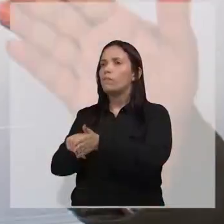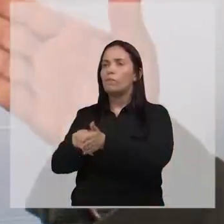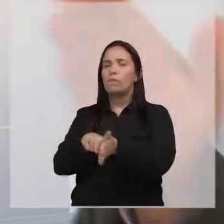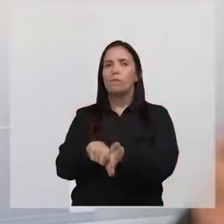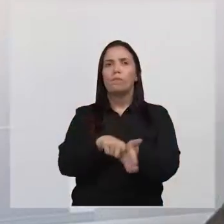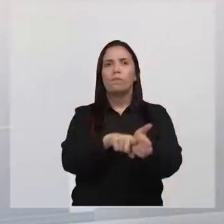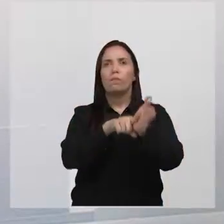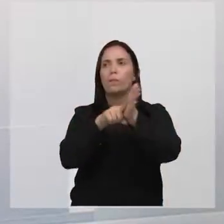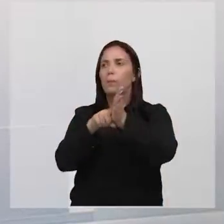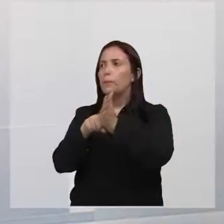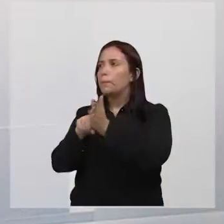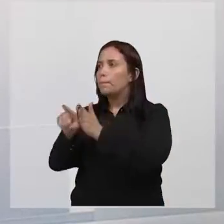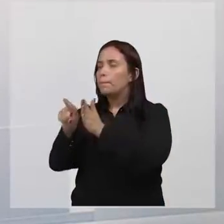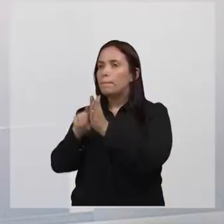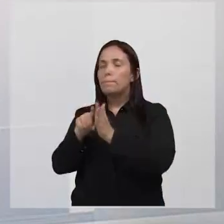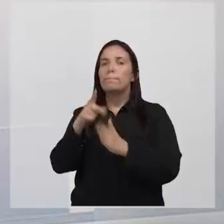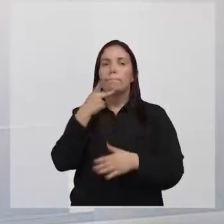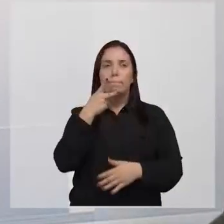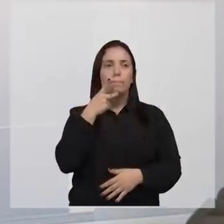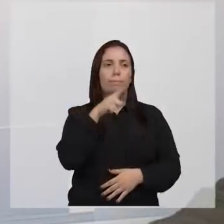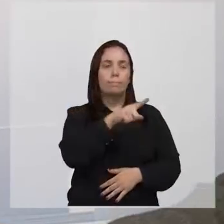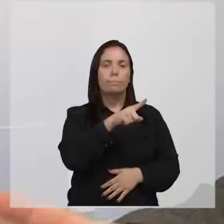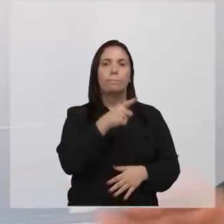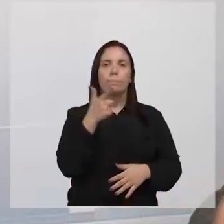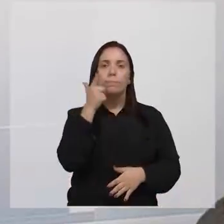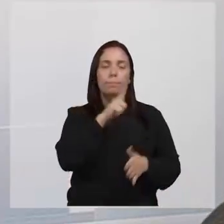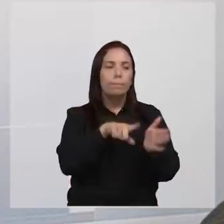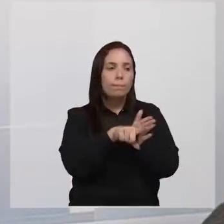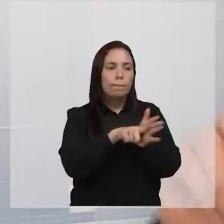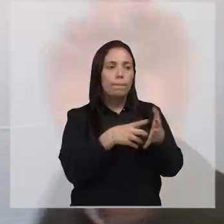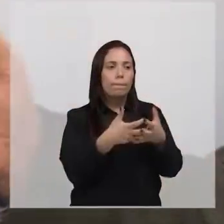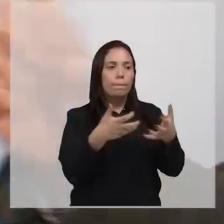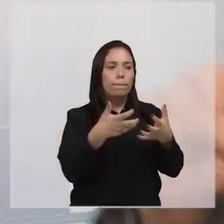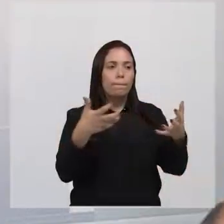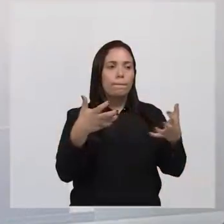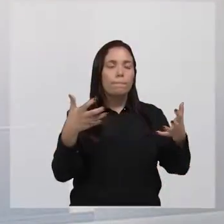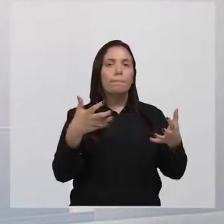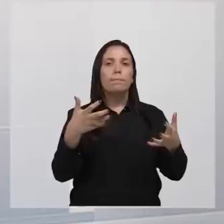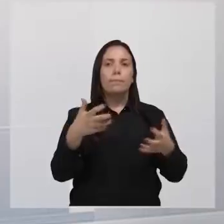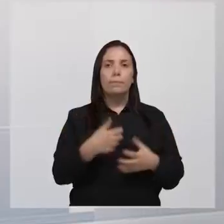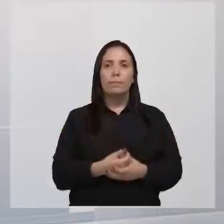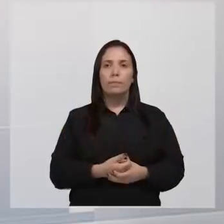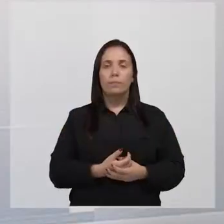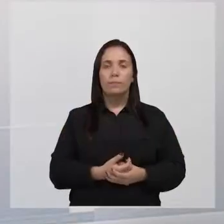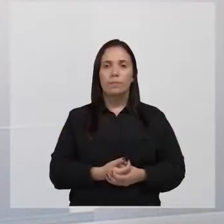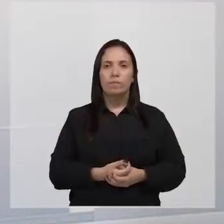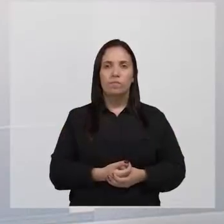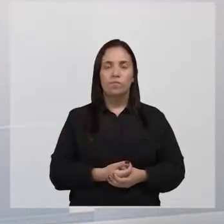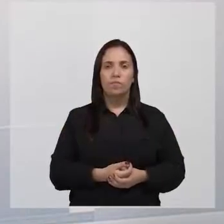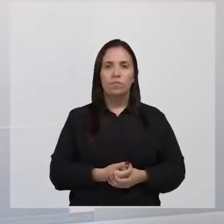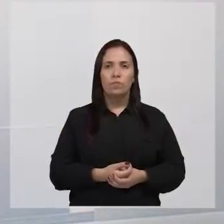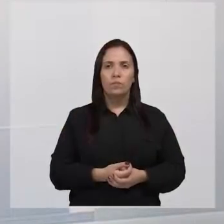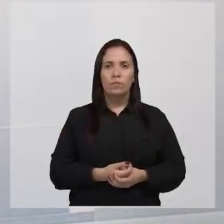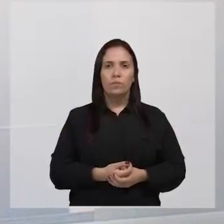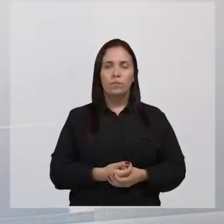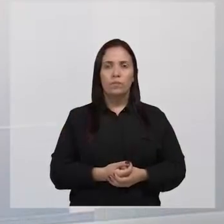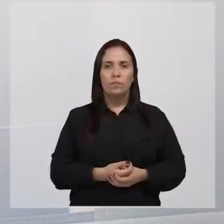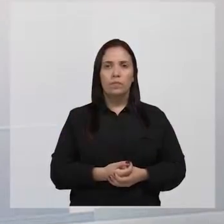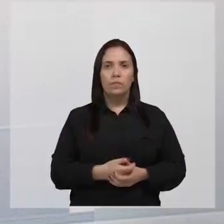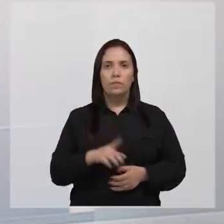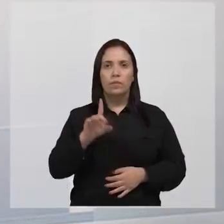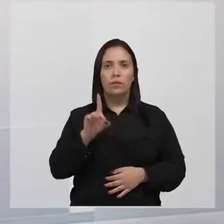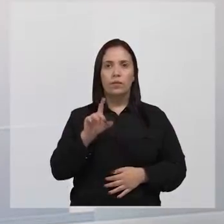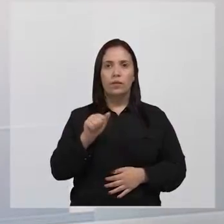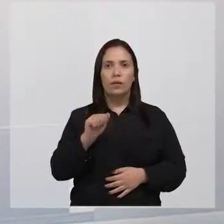que apontava o crescimento dele. Pronto. Agora, para mim é muito interessante, talvez você vai concordar comigo. O Datafolha deu